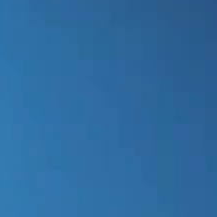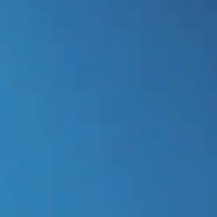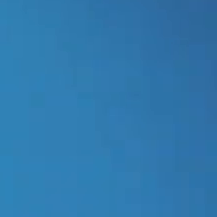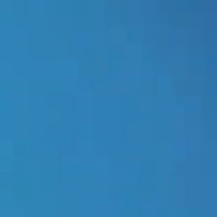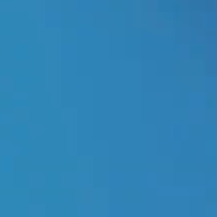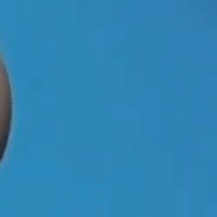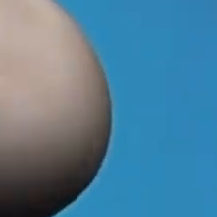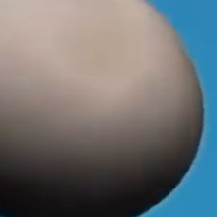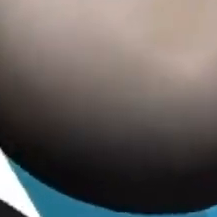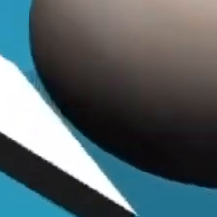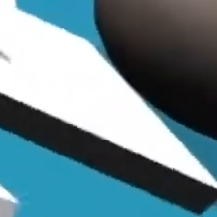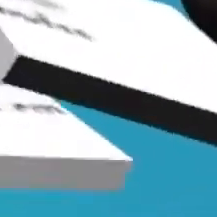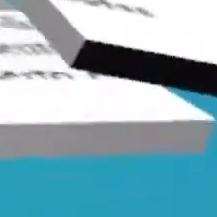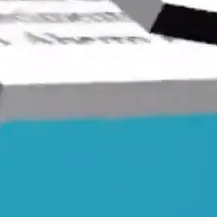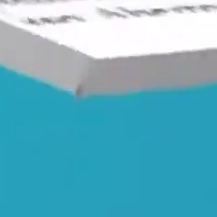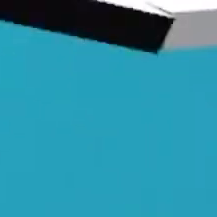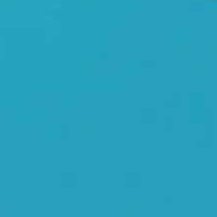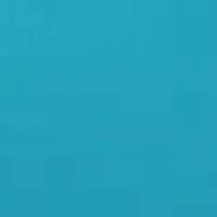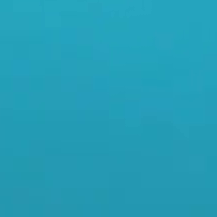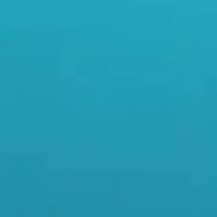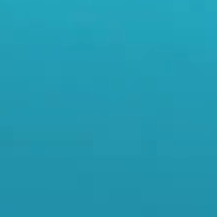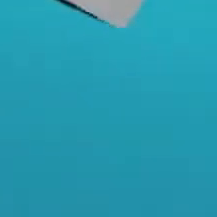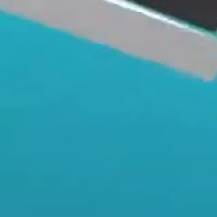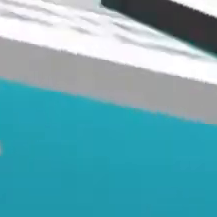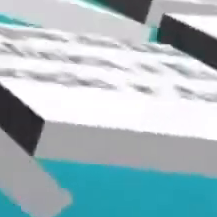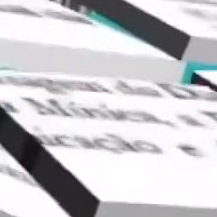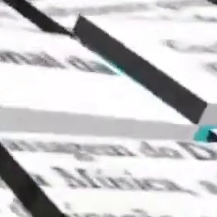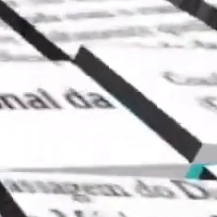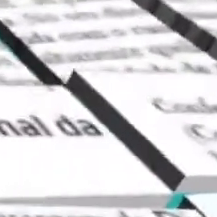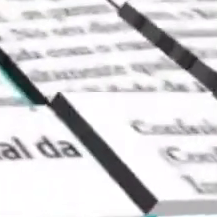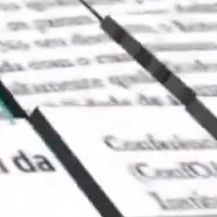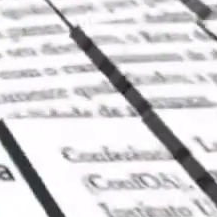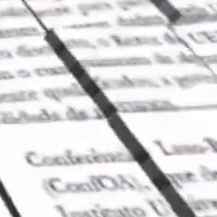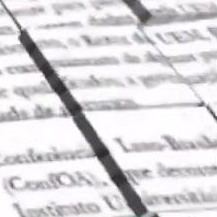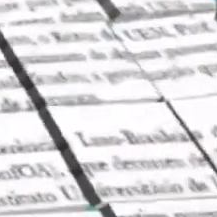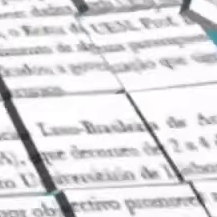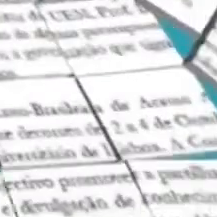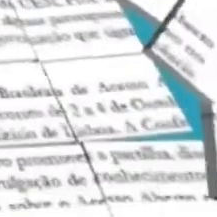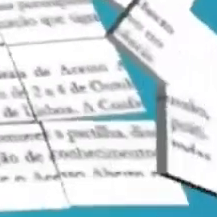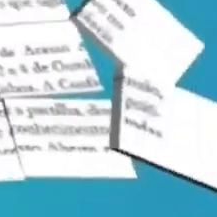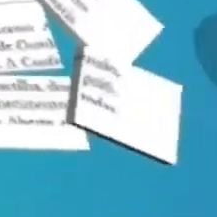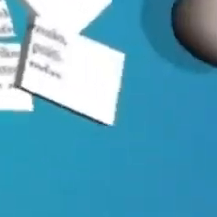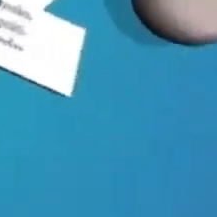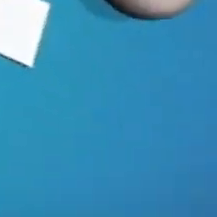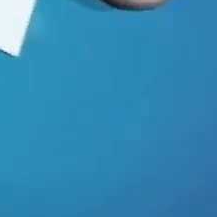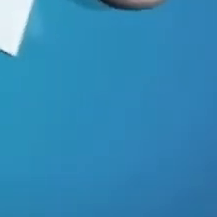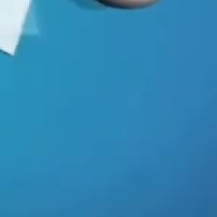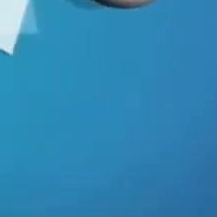Nyandayeyo Nyandayeyo.